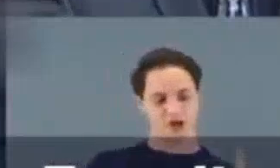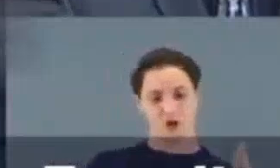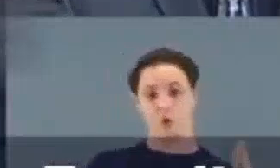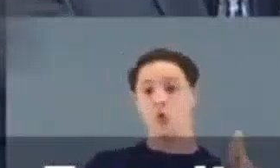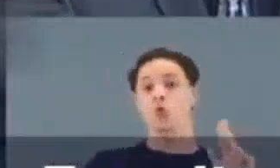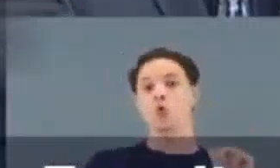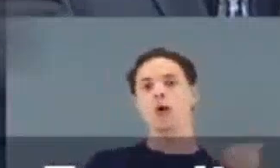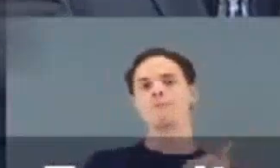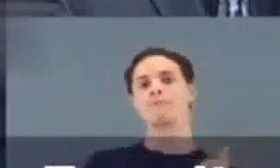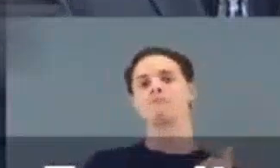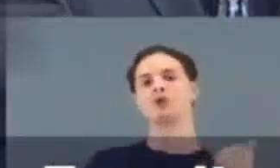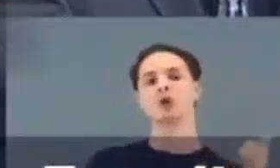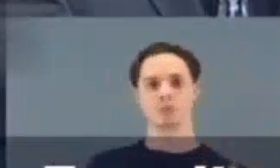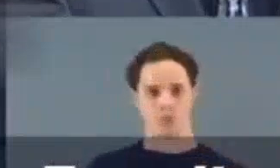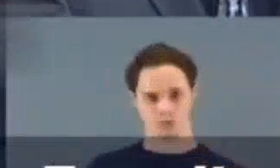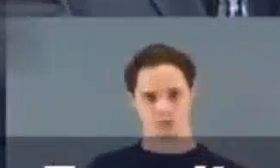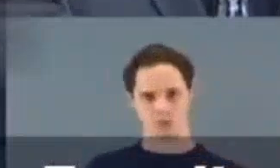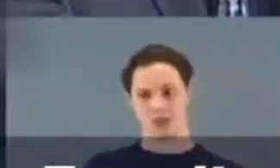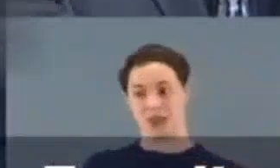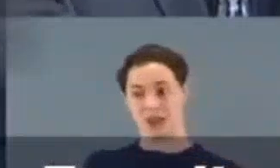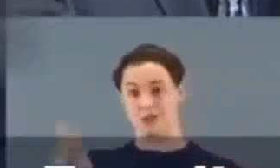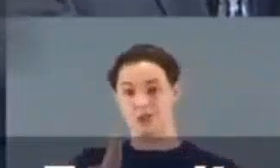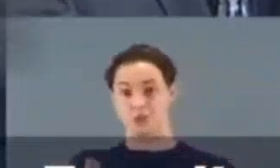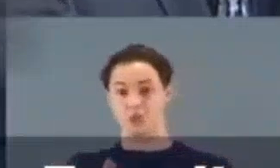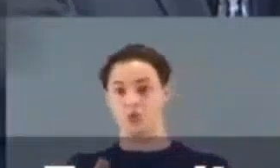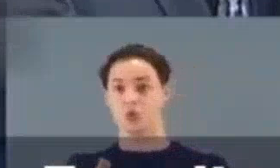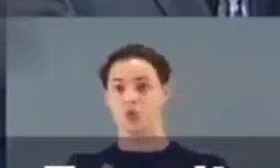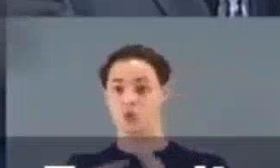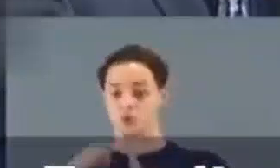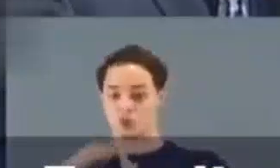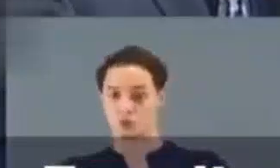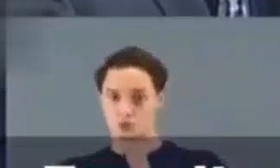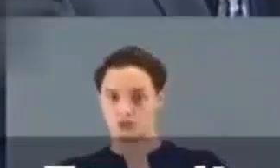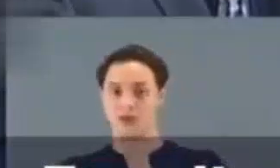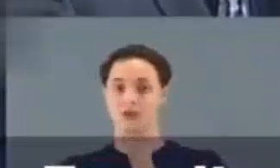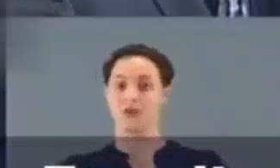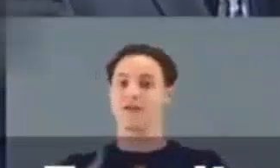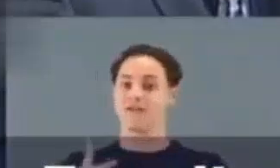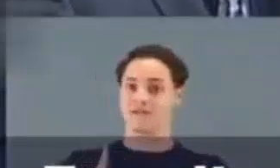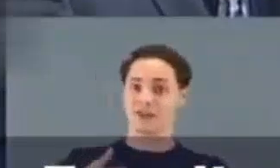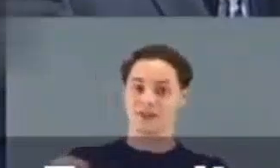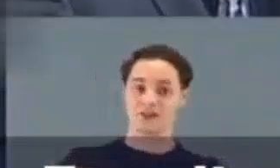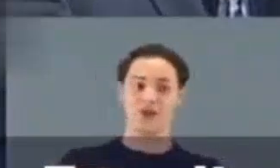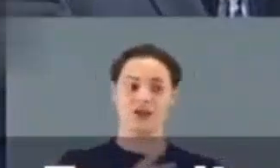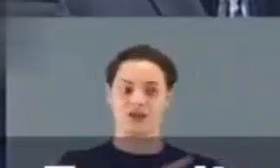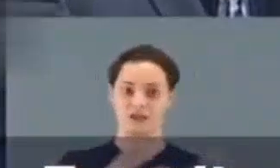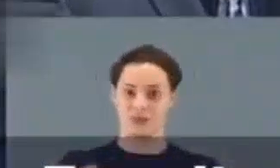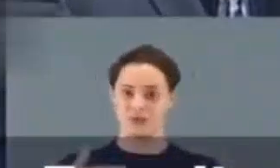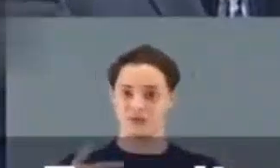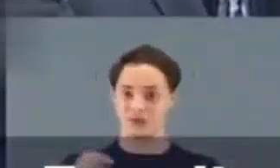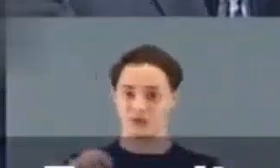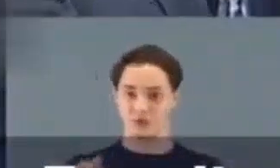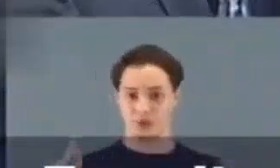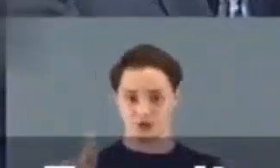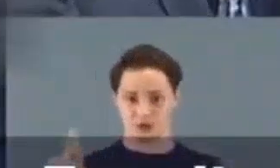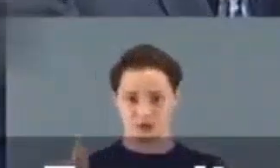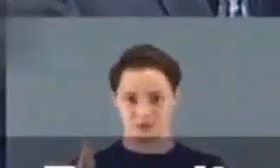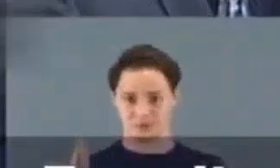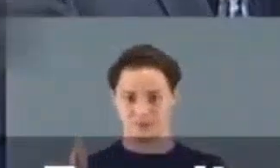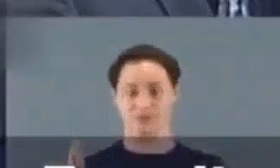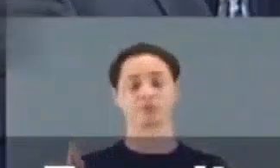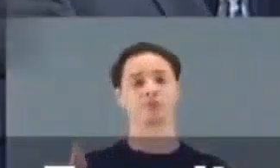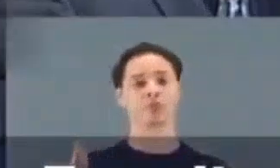chamou no processo. Ele usou documento lá falso e ganhou a ação da União, recebeu R$20 mil. O que fez a União